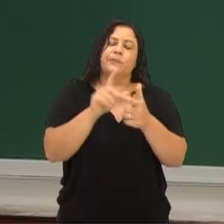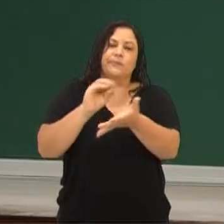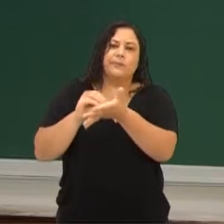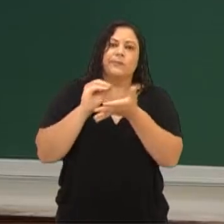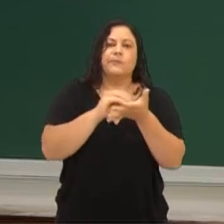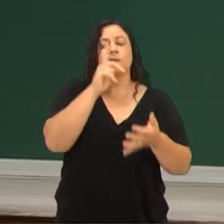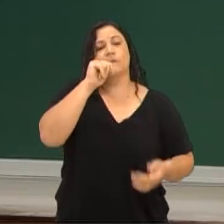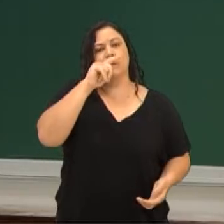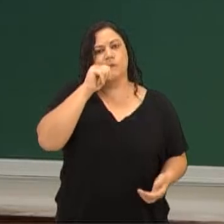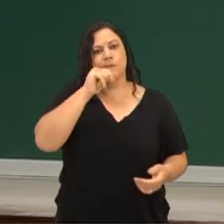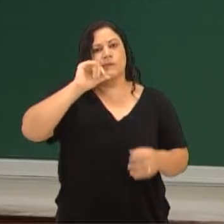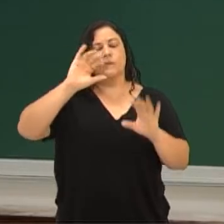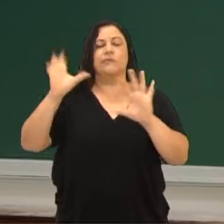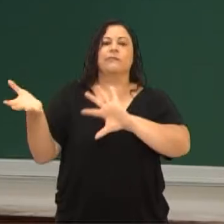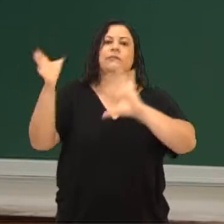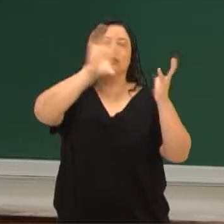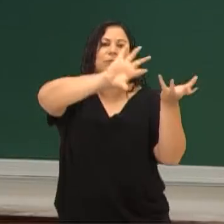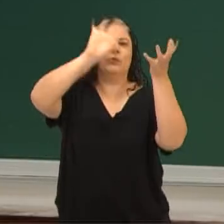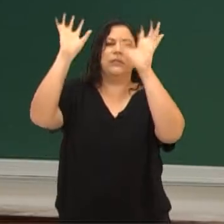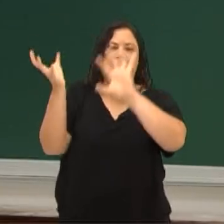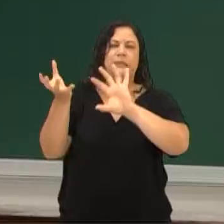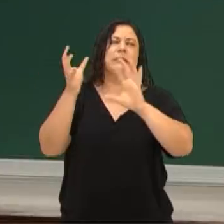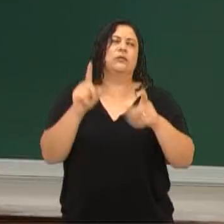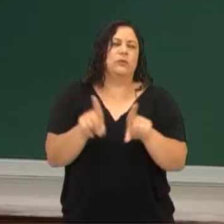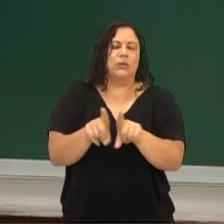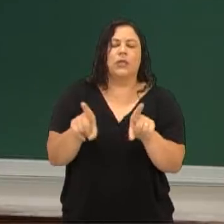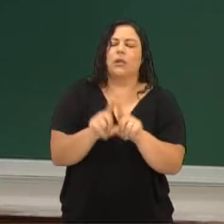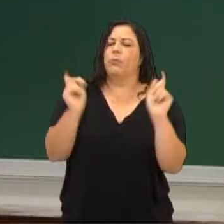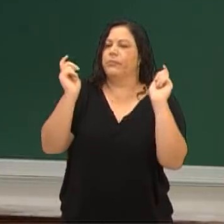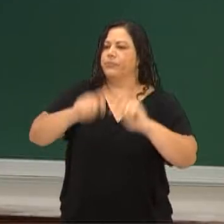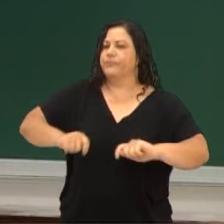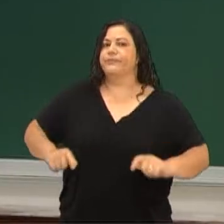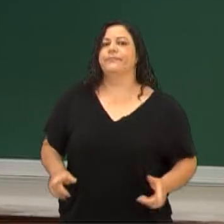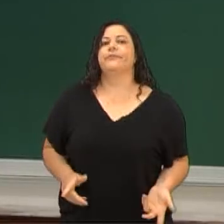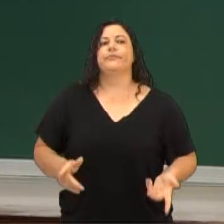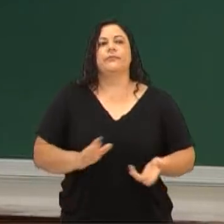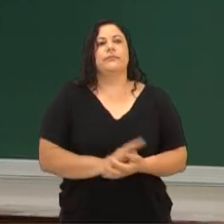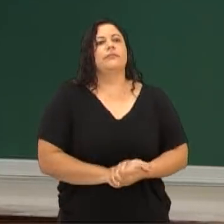água, das condições climáticas, a gente sabe que isso é possível.